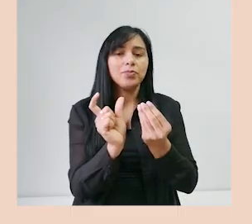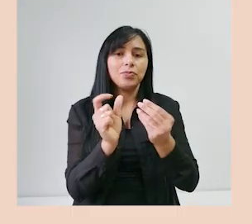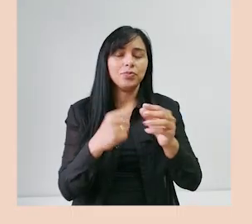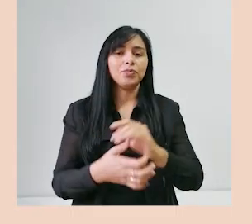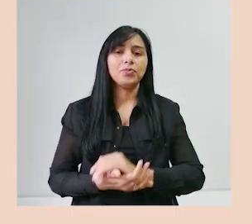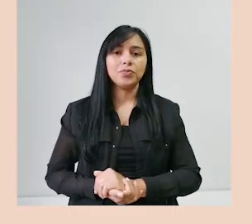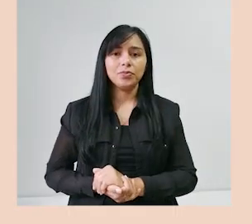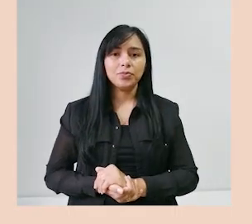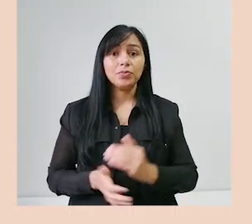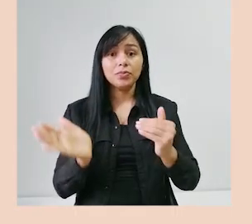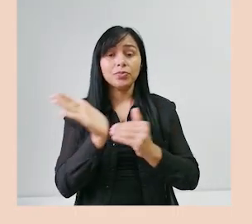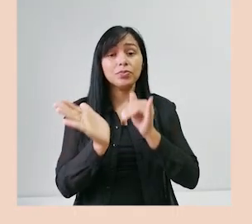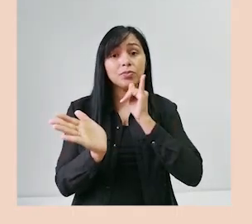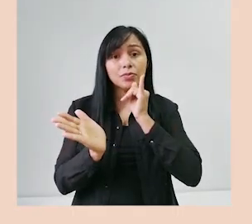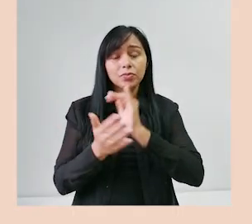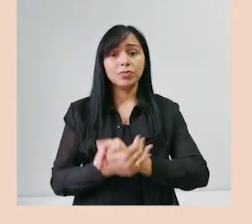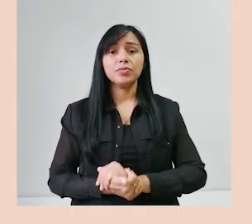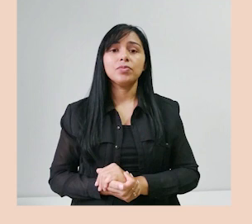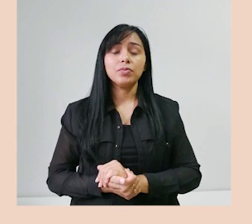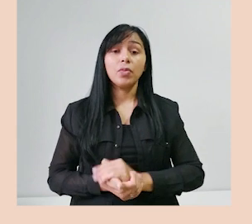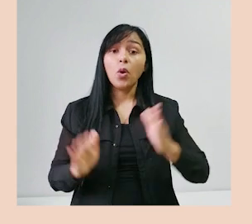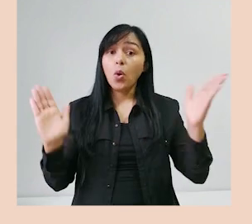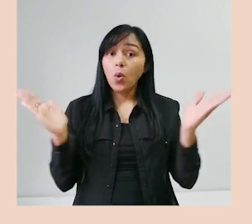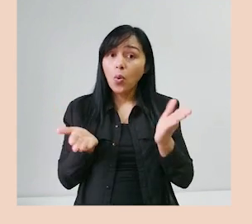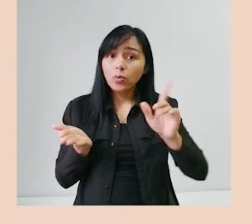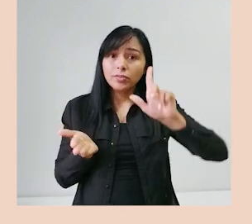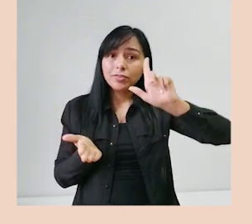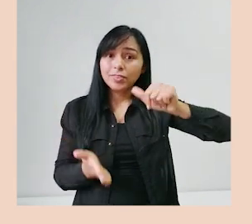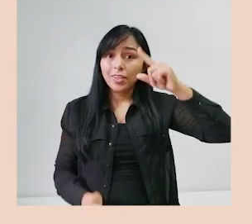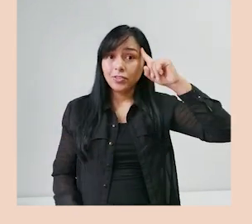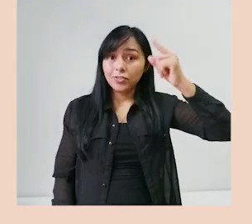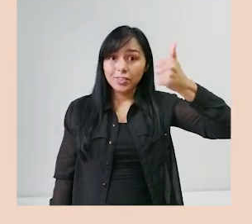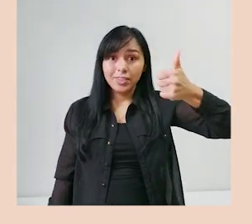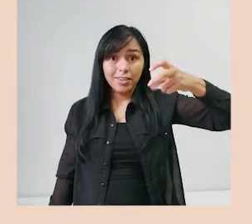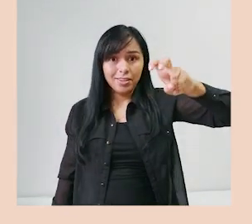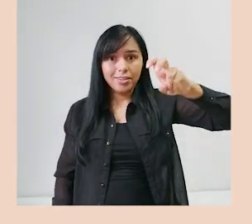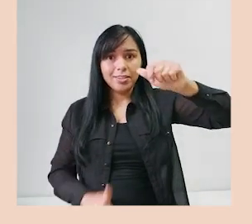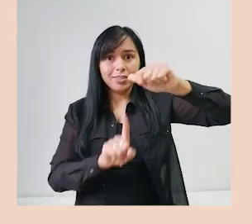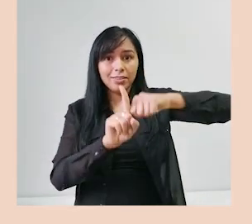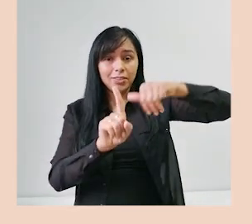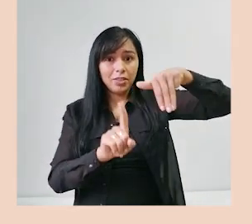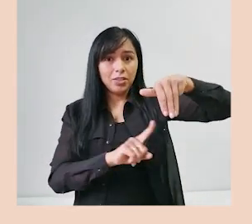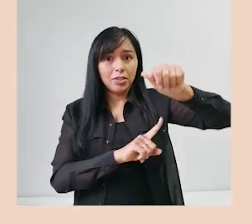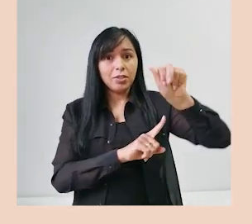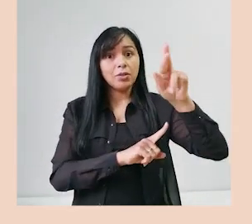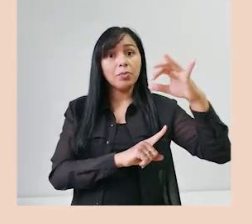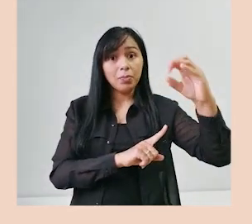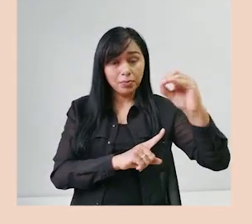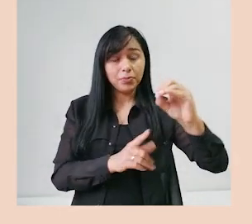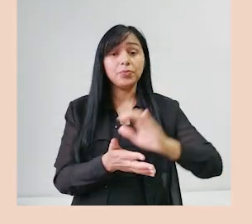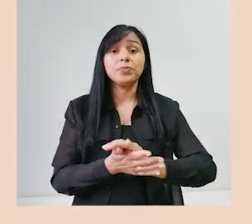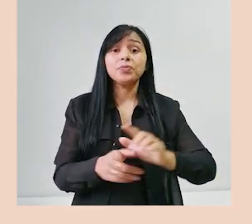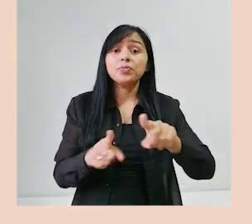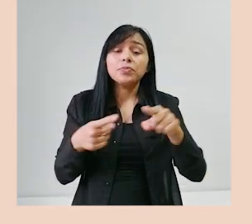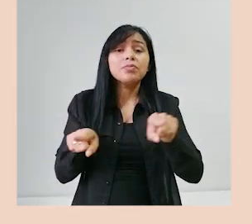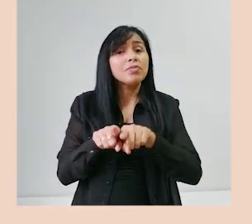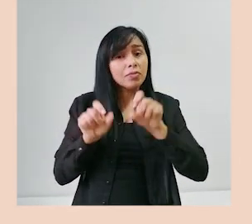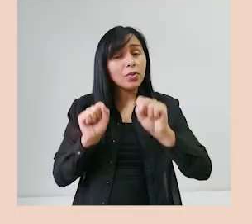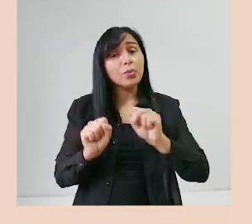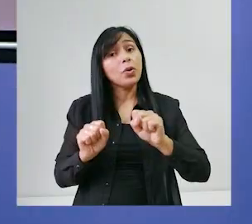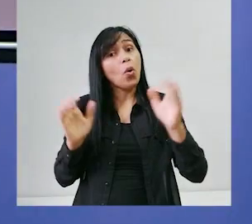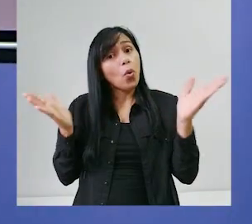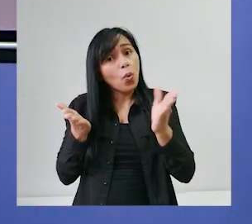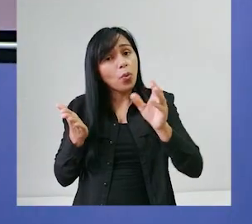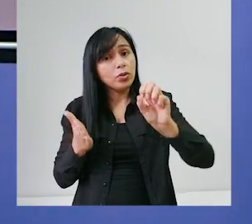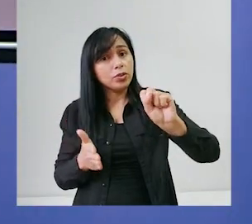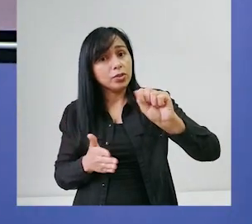último exemplo Hoje é 15 de Março também seria correto dizer hoje são 15 de Março o verbo está